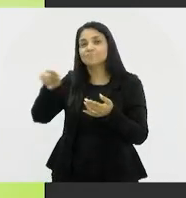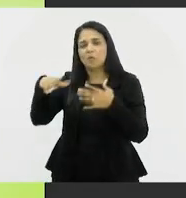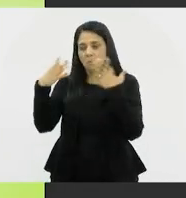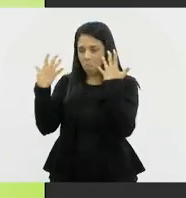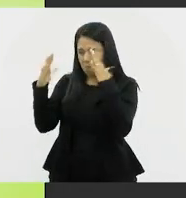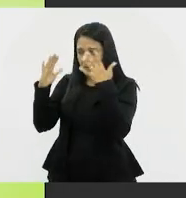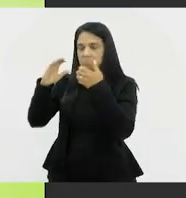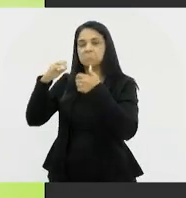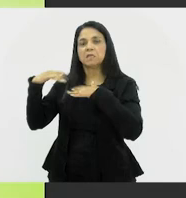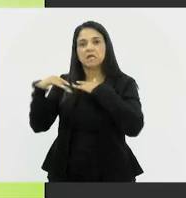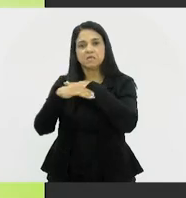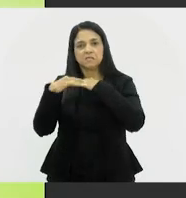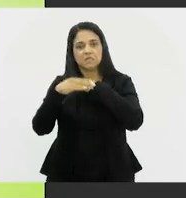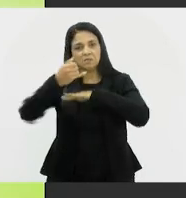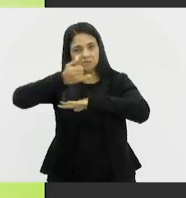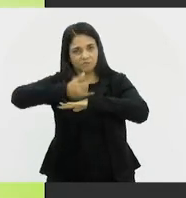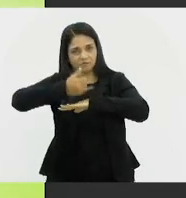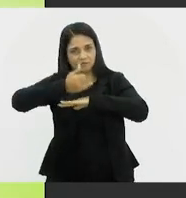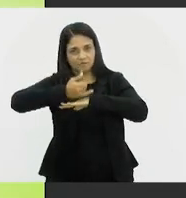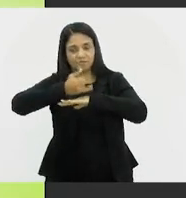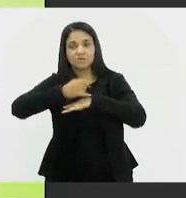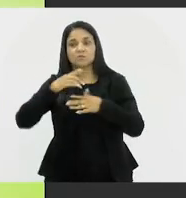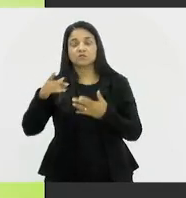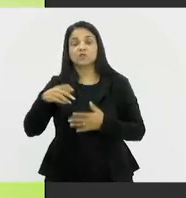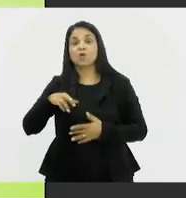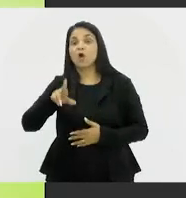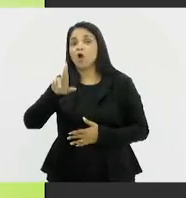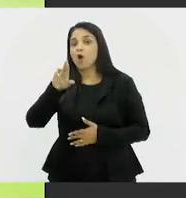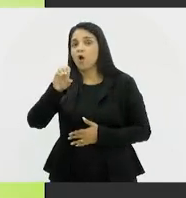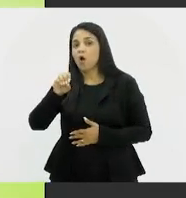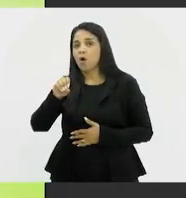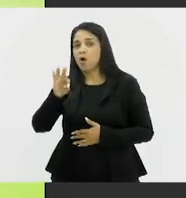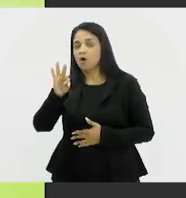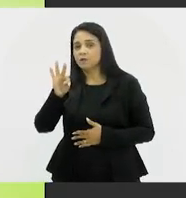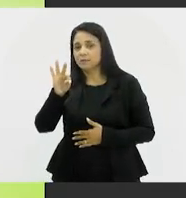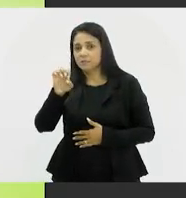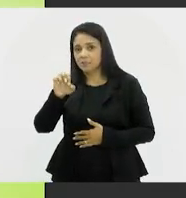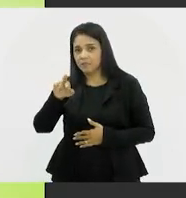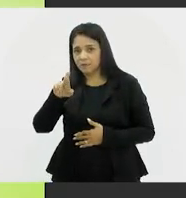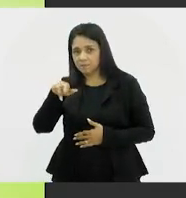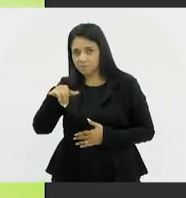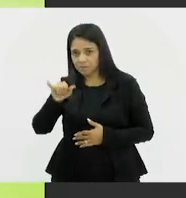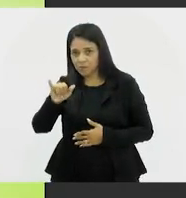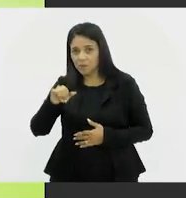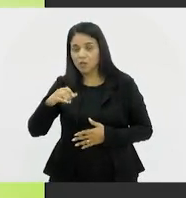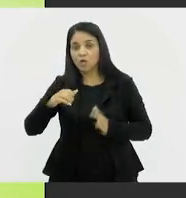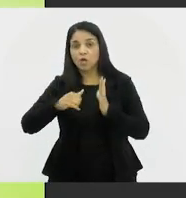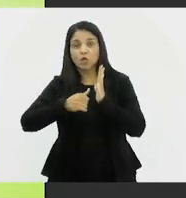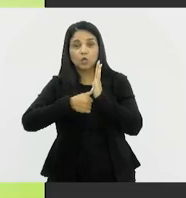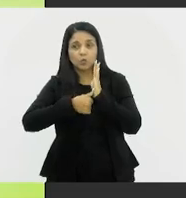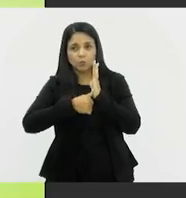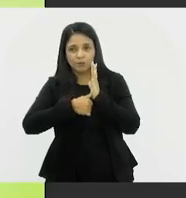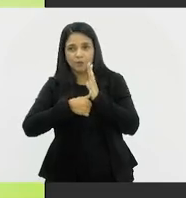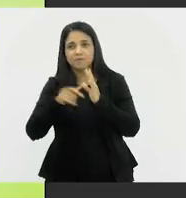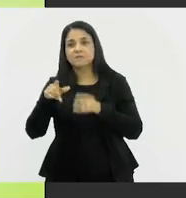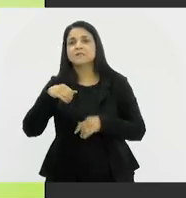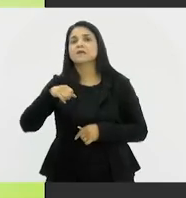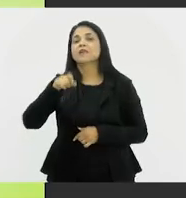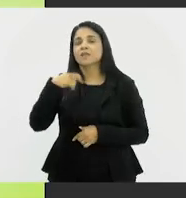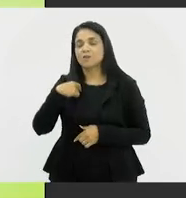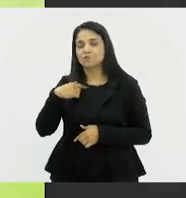Eu sou honorária do Rotary Club. Vocês sabem o que é ser honorário? Se não souberem, depois você pergunta, a secretária vai